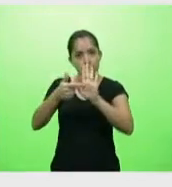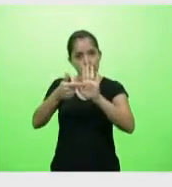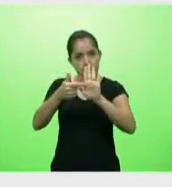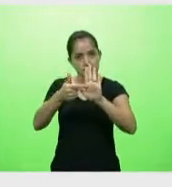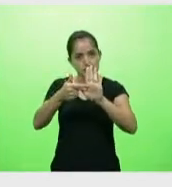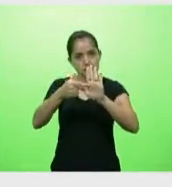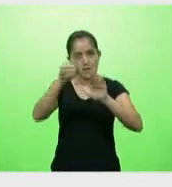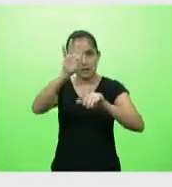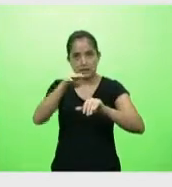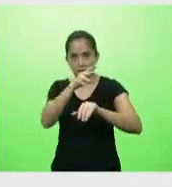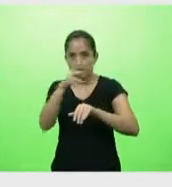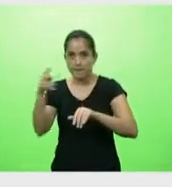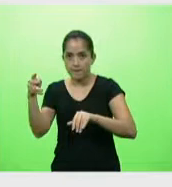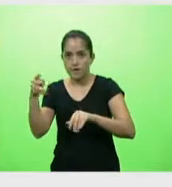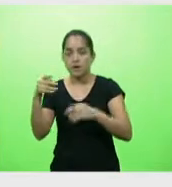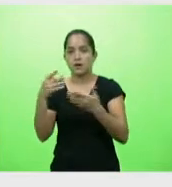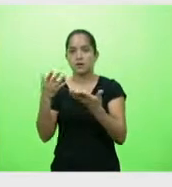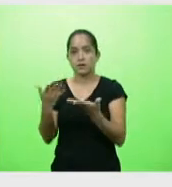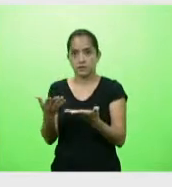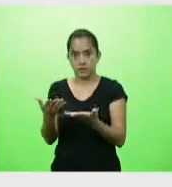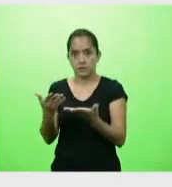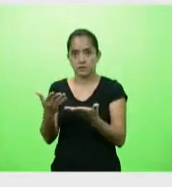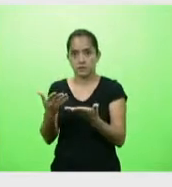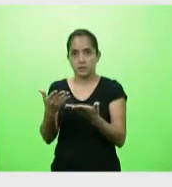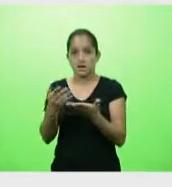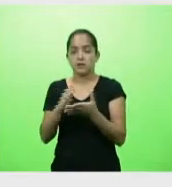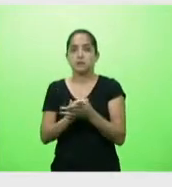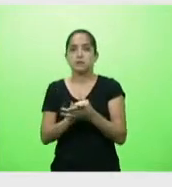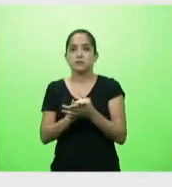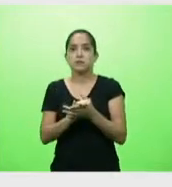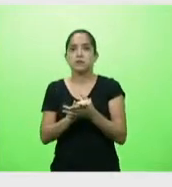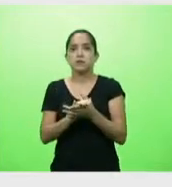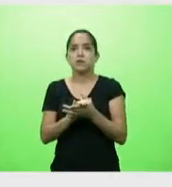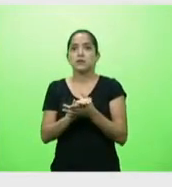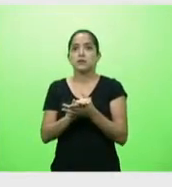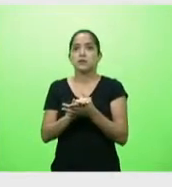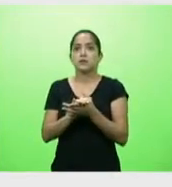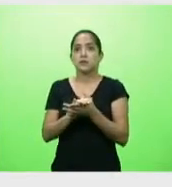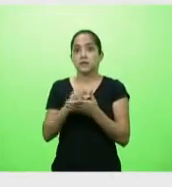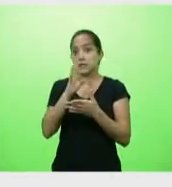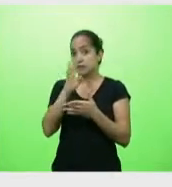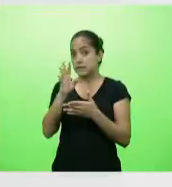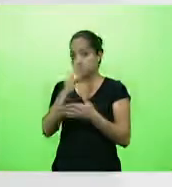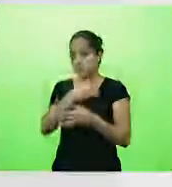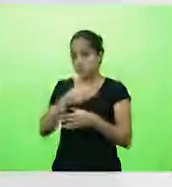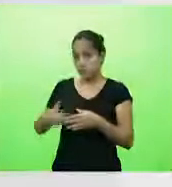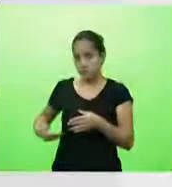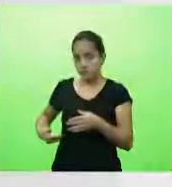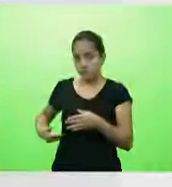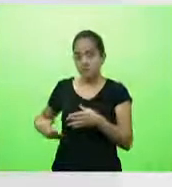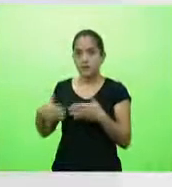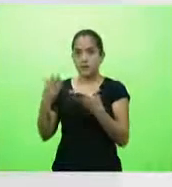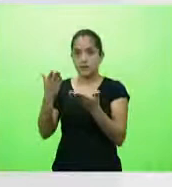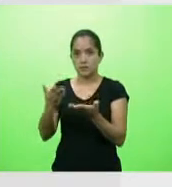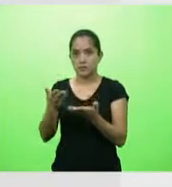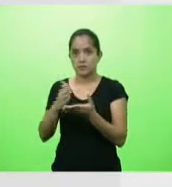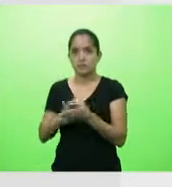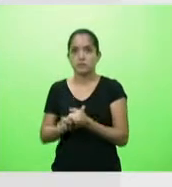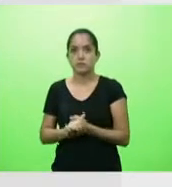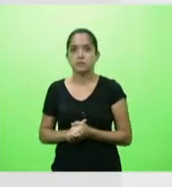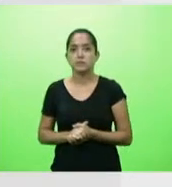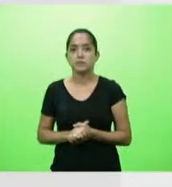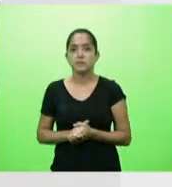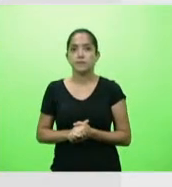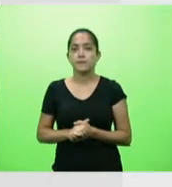lá, o The New York Times, que é um grande crítico ao governo Bolsonaro. Tá bom? Pode passar a próxima mensagem,